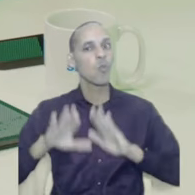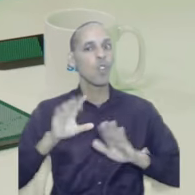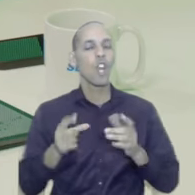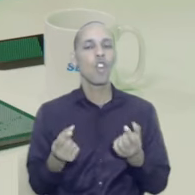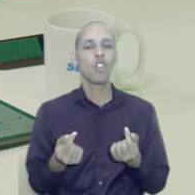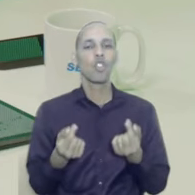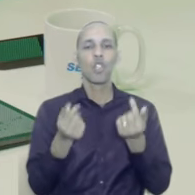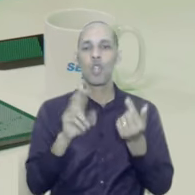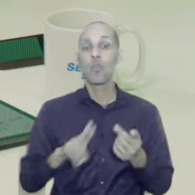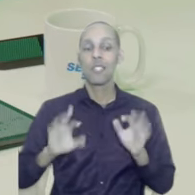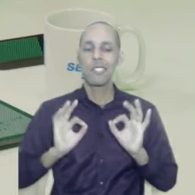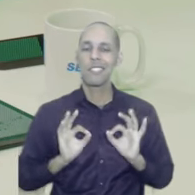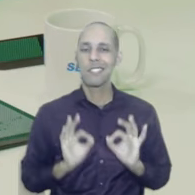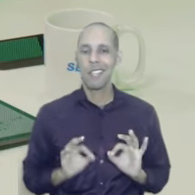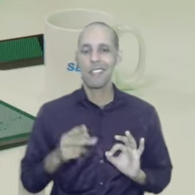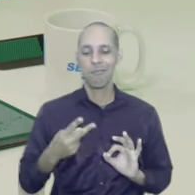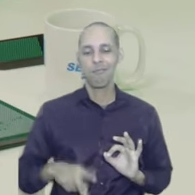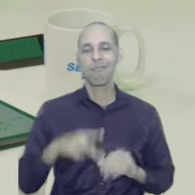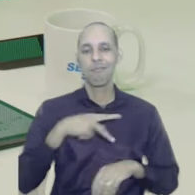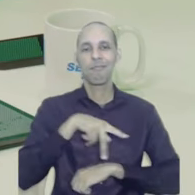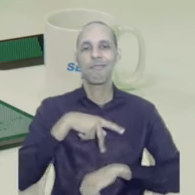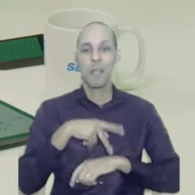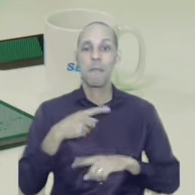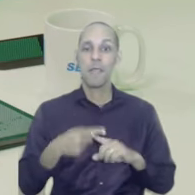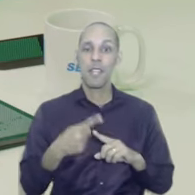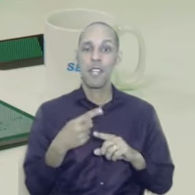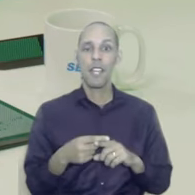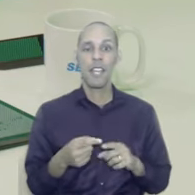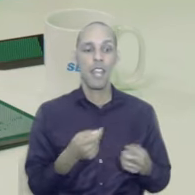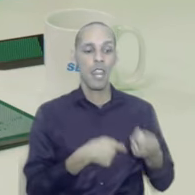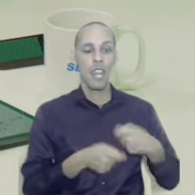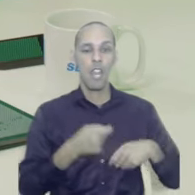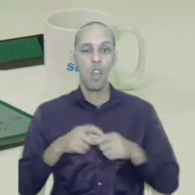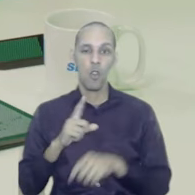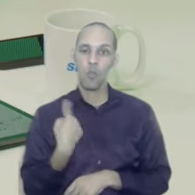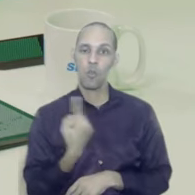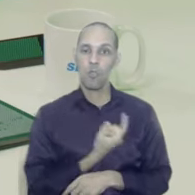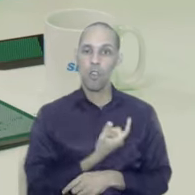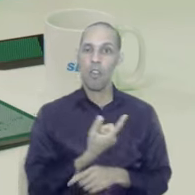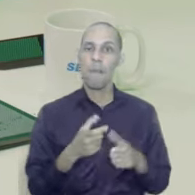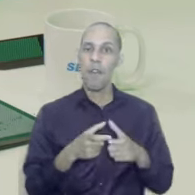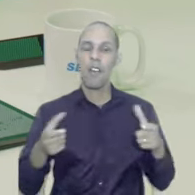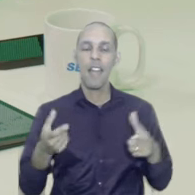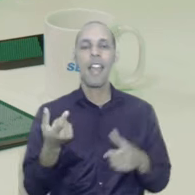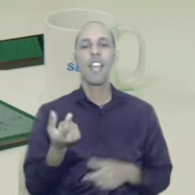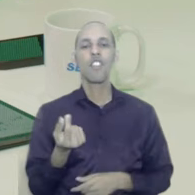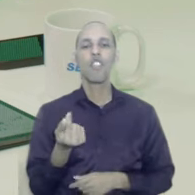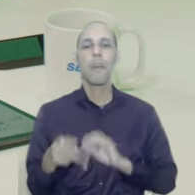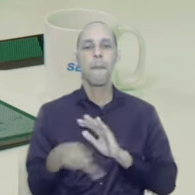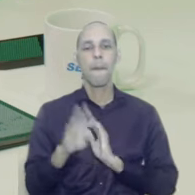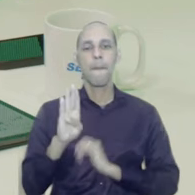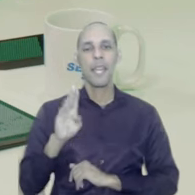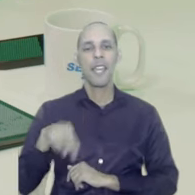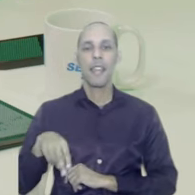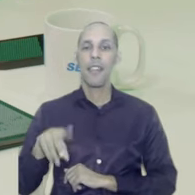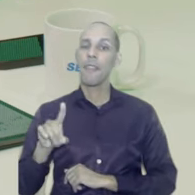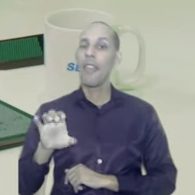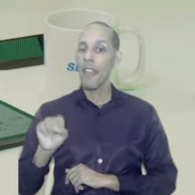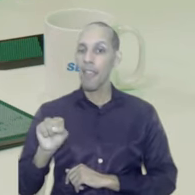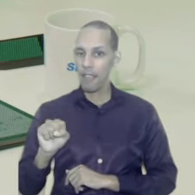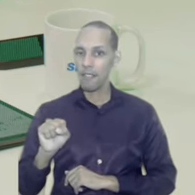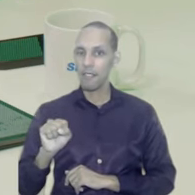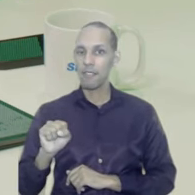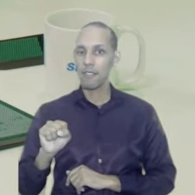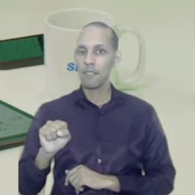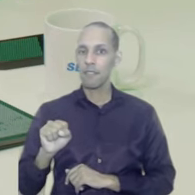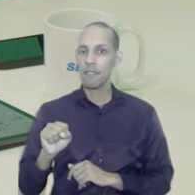do país lembra que tem muito a maior parte do nosso negócio são repasses do BNDS né são linhas subsidiadas